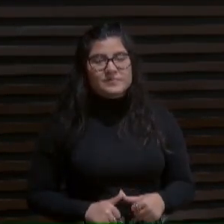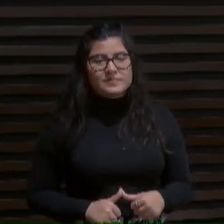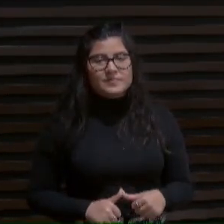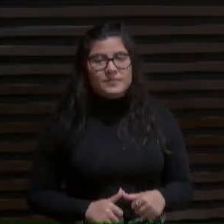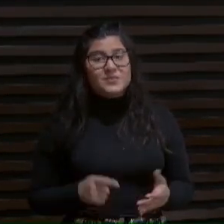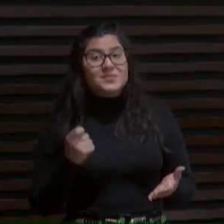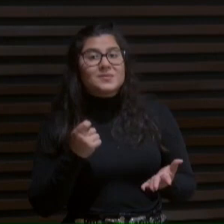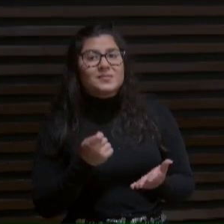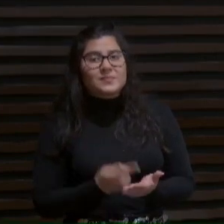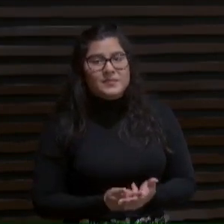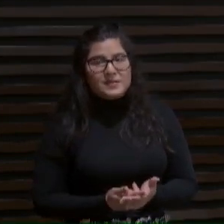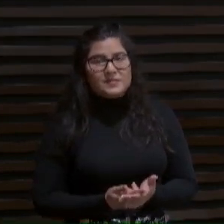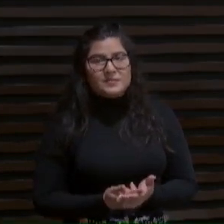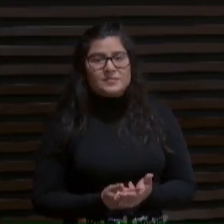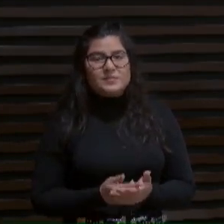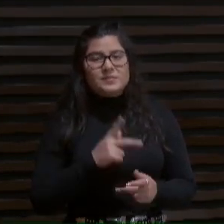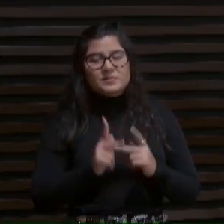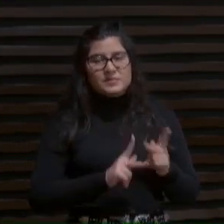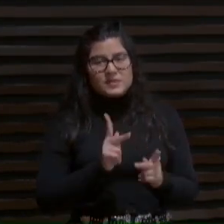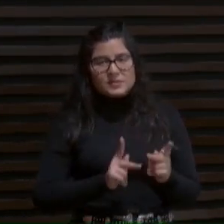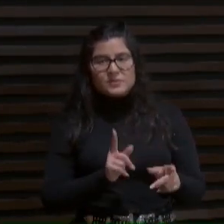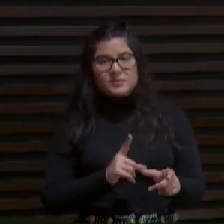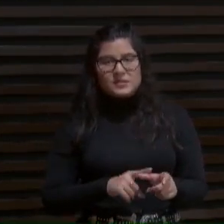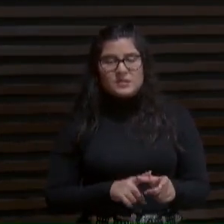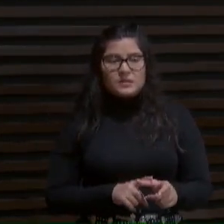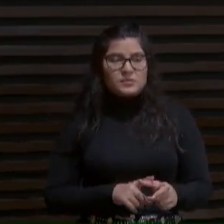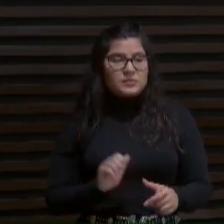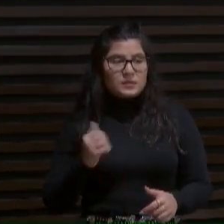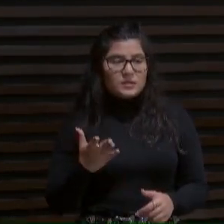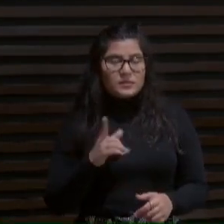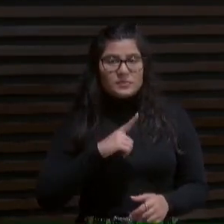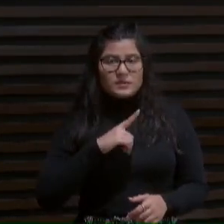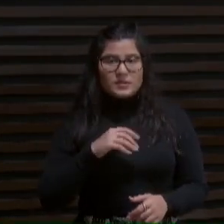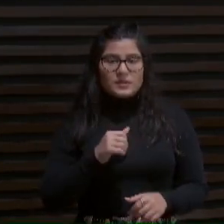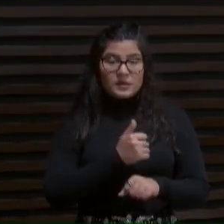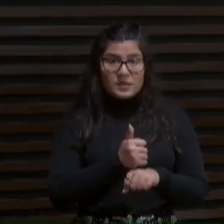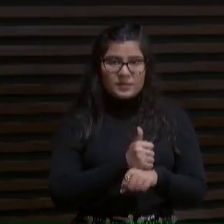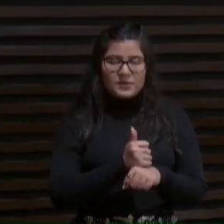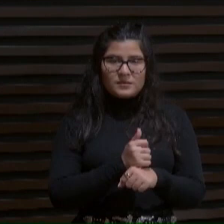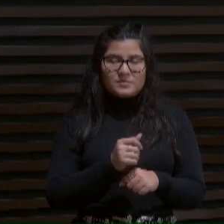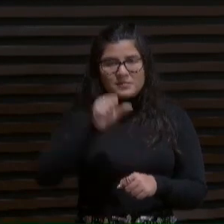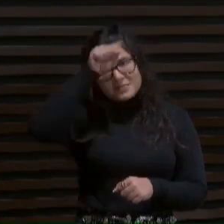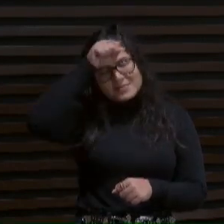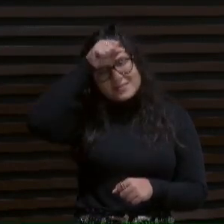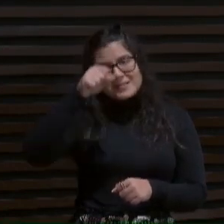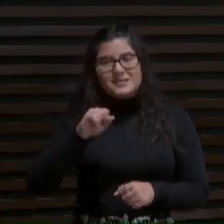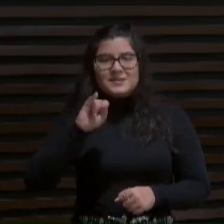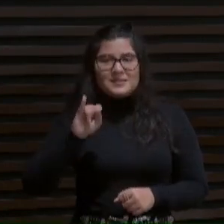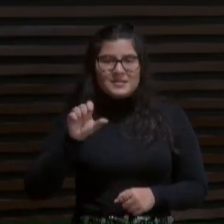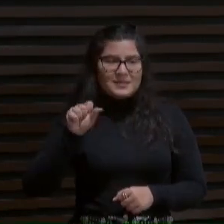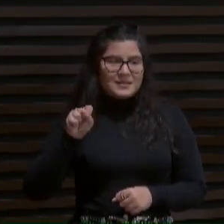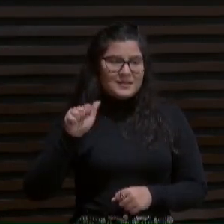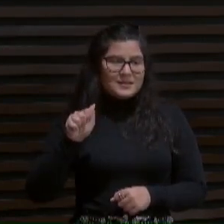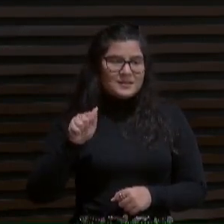foram comprados dos filhos de Et. Portanto, no final, a gente tem Abraão, Sara, Isaque, Rebeca, Lia e Jacó sendo